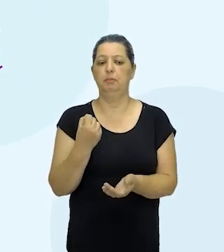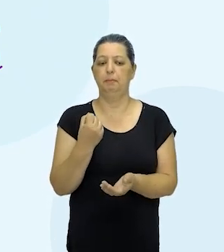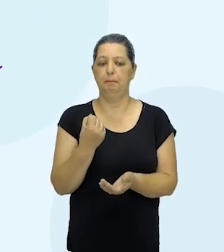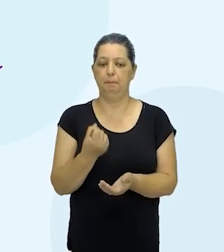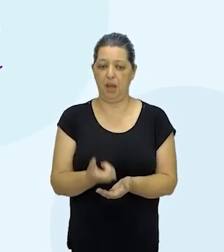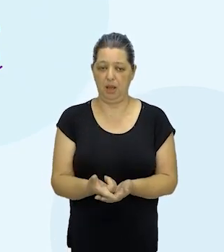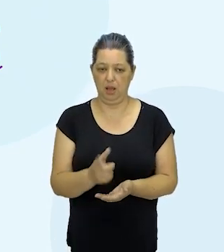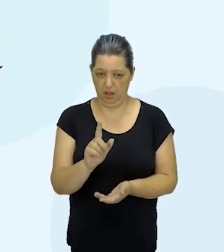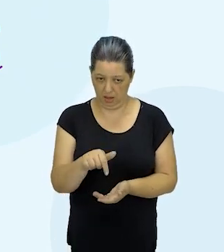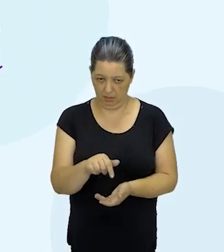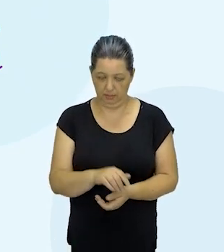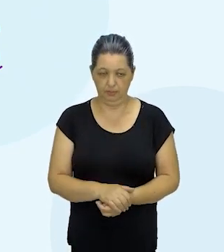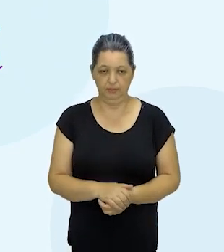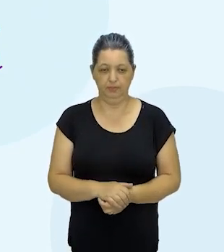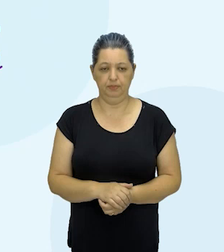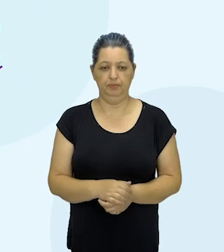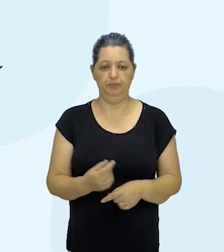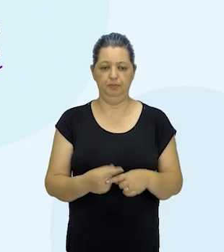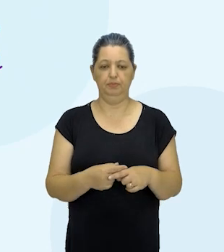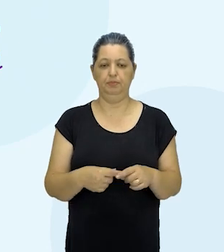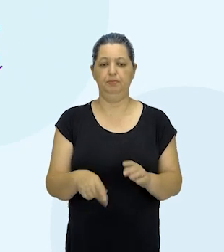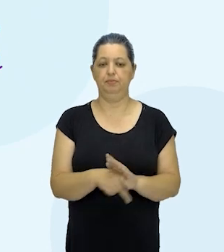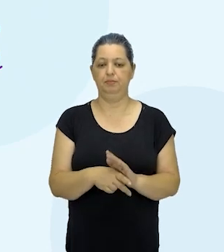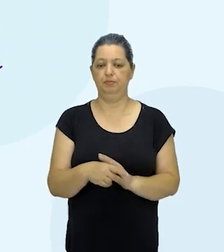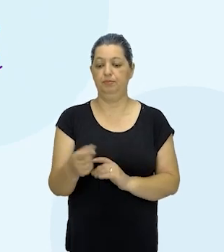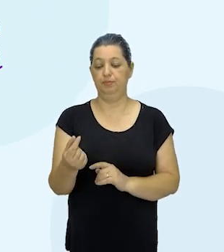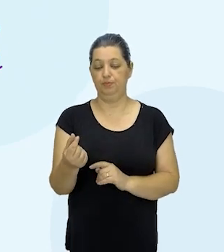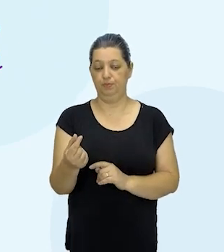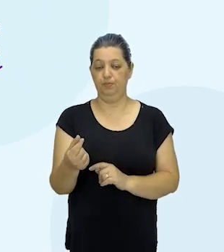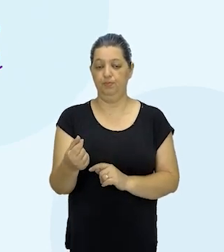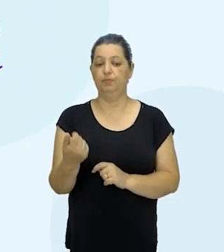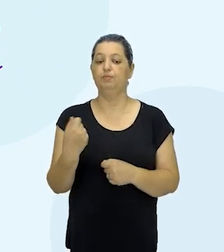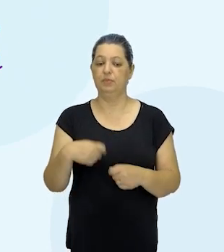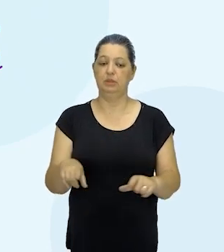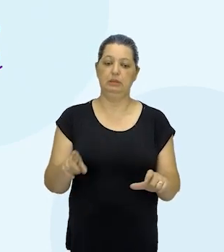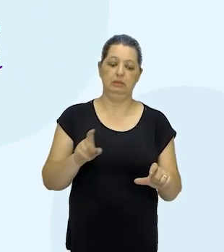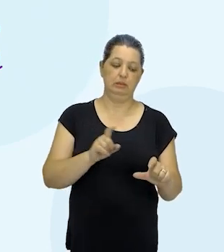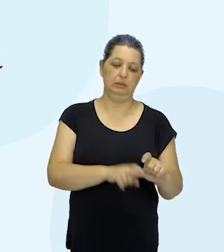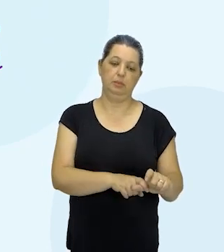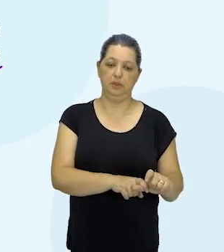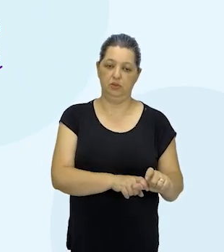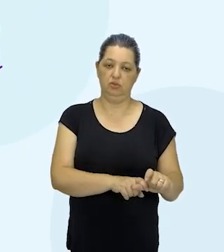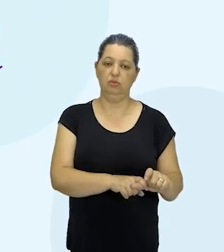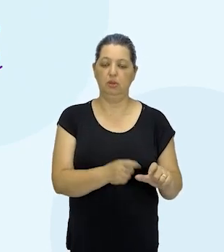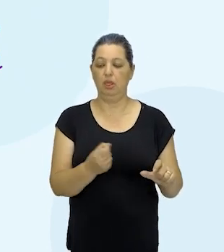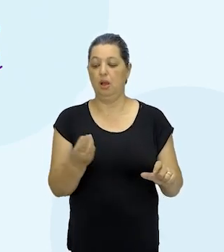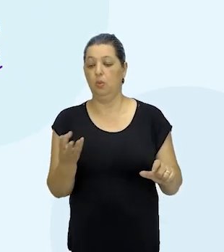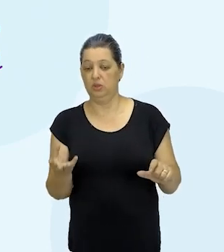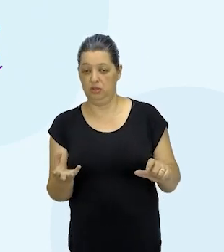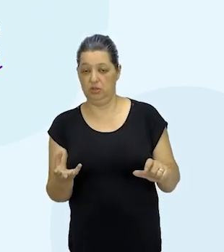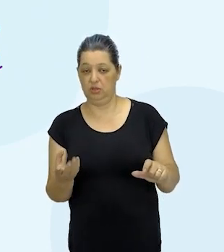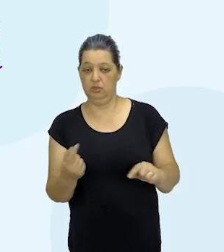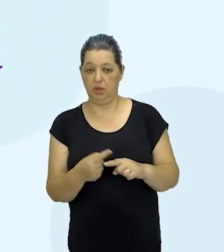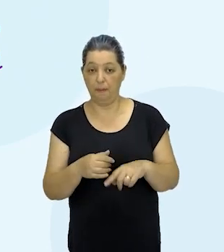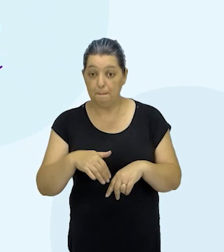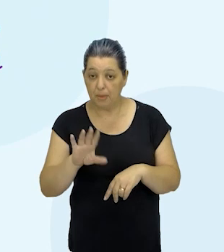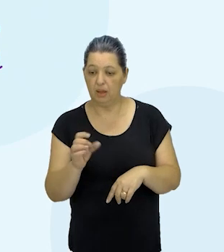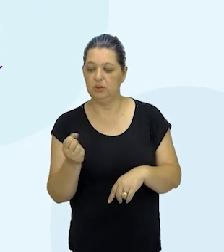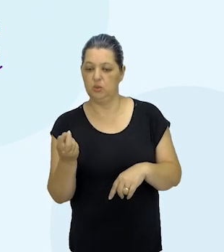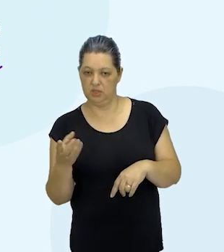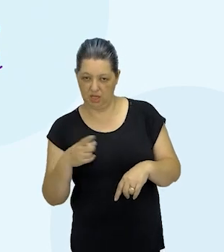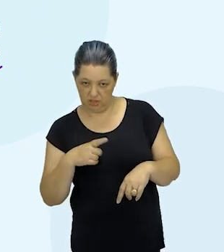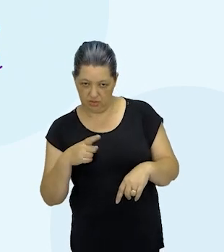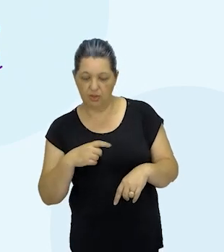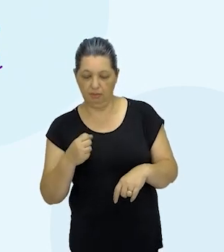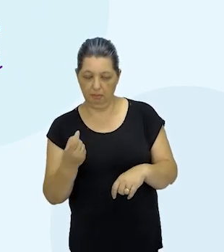depende da outra é o preço. O preço, ele depende da quantidade. Quanto mais quantidade eu tiver, mais preço eu vou pagar.